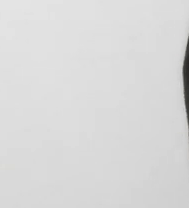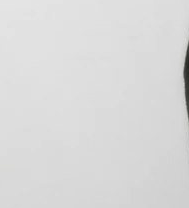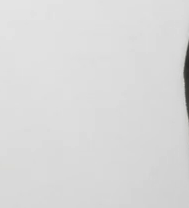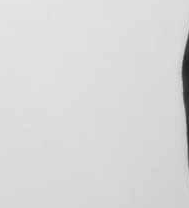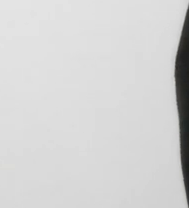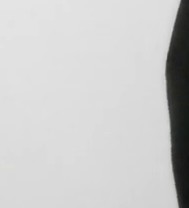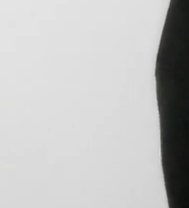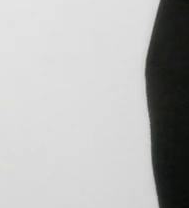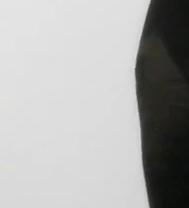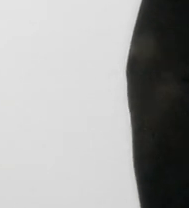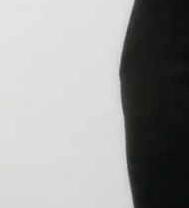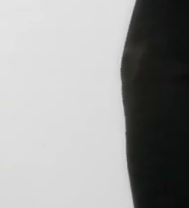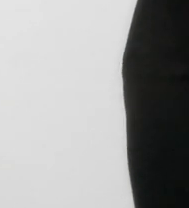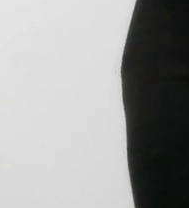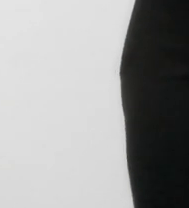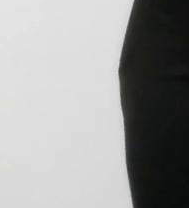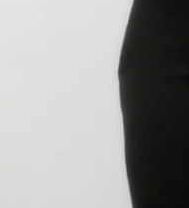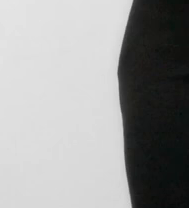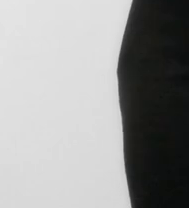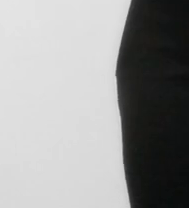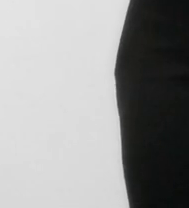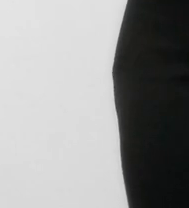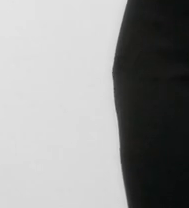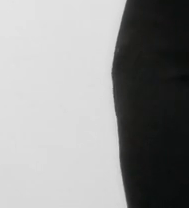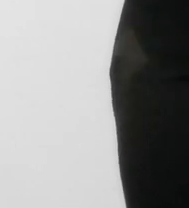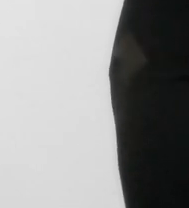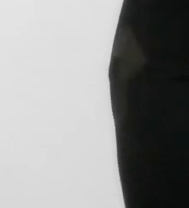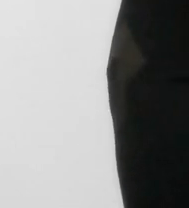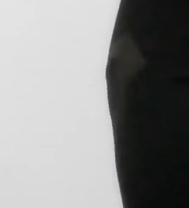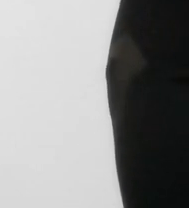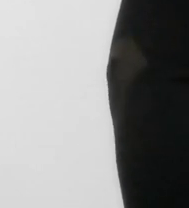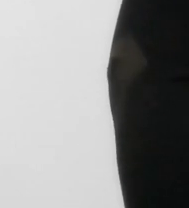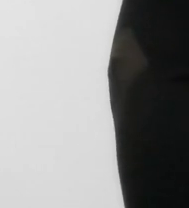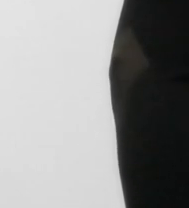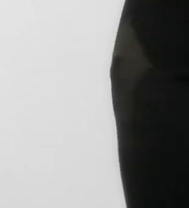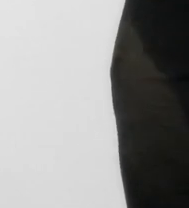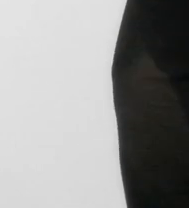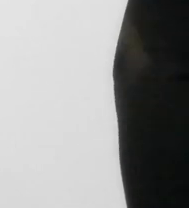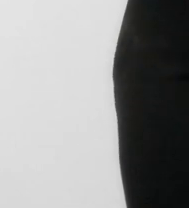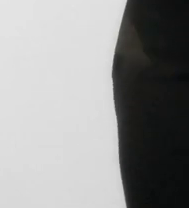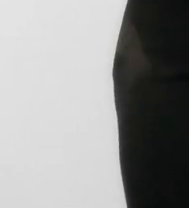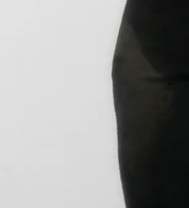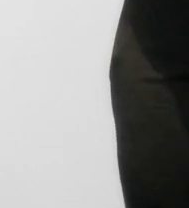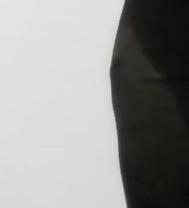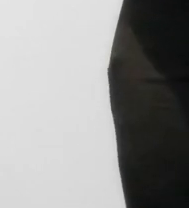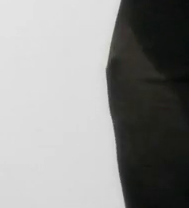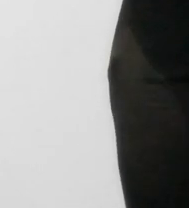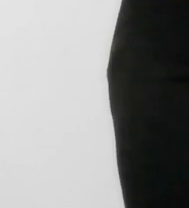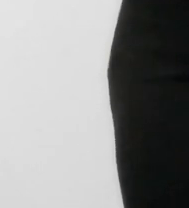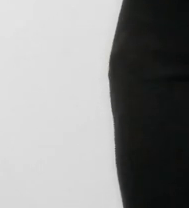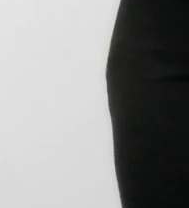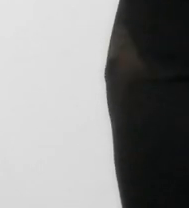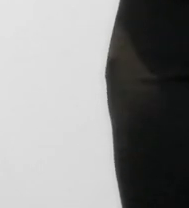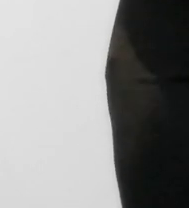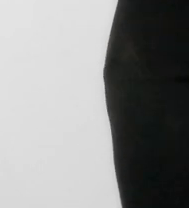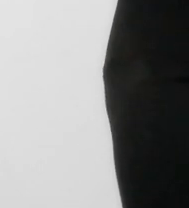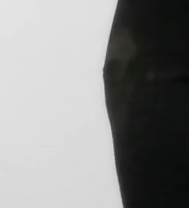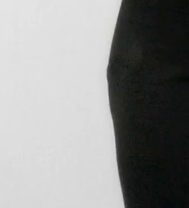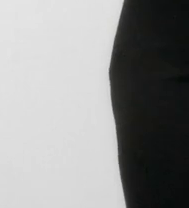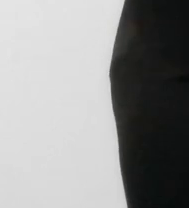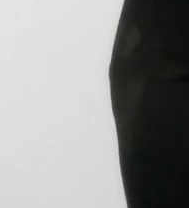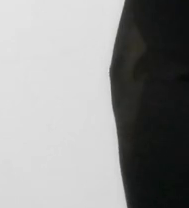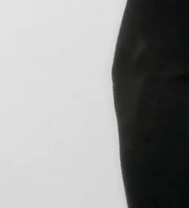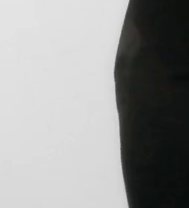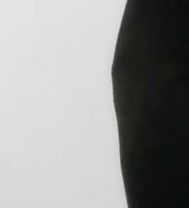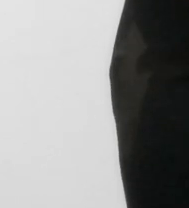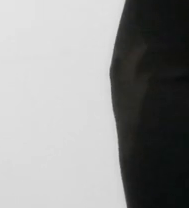em números em muitos em milhões de reais preso em cada operadora você acha que eu vou